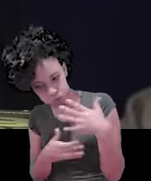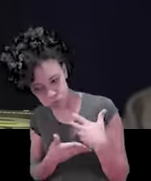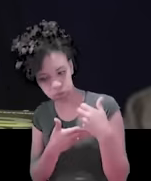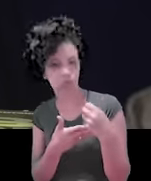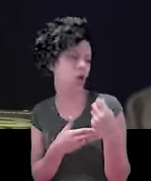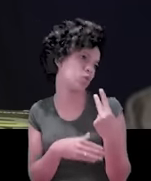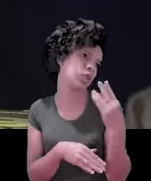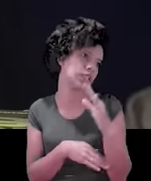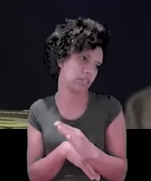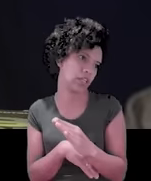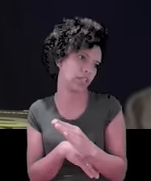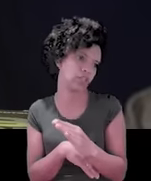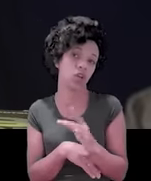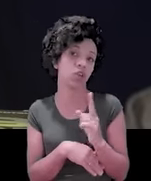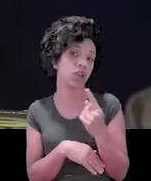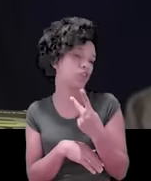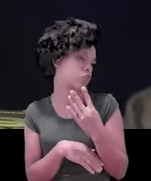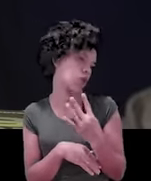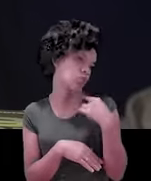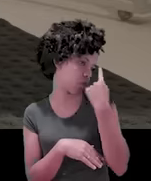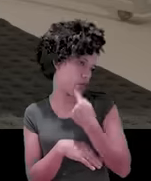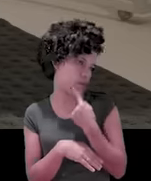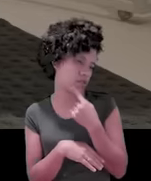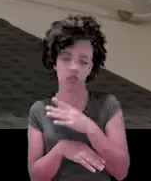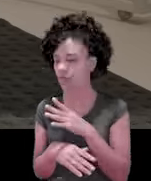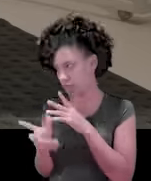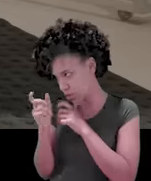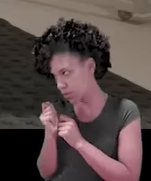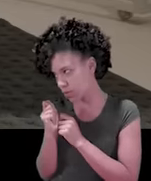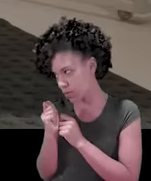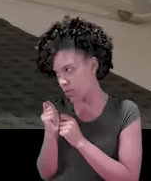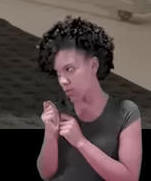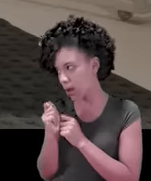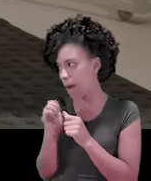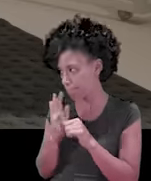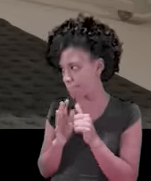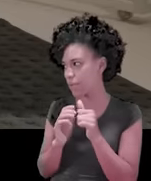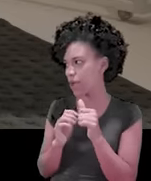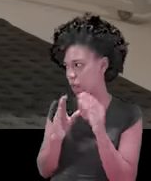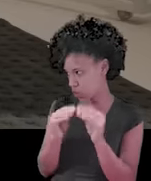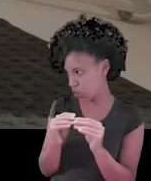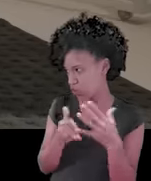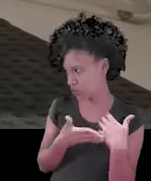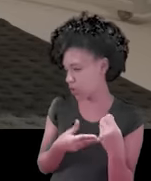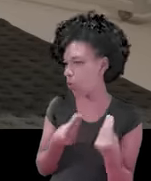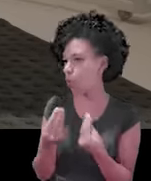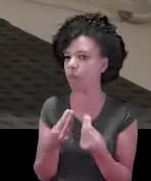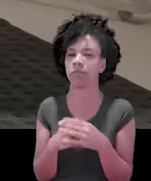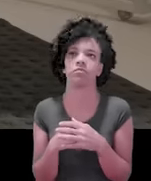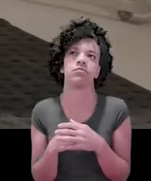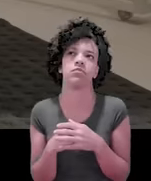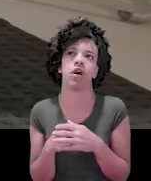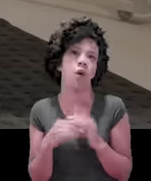me pegou e serão as duas horas da tarde então não tem nem 24 horas aí você dormiu lá dormir lá só primeira noite resgatado foi